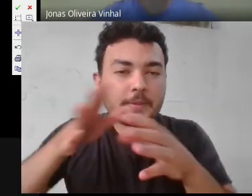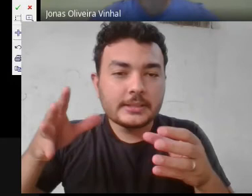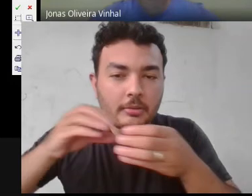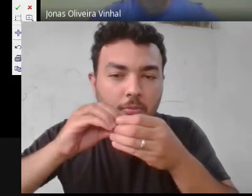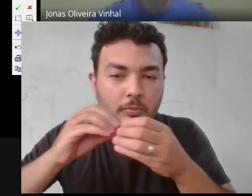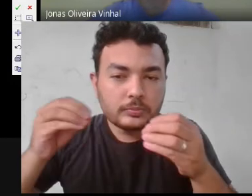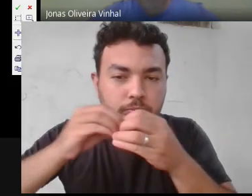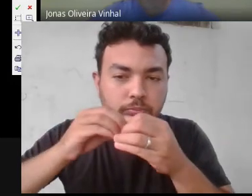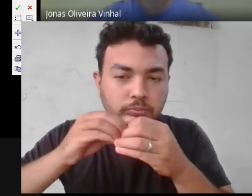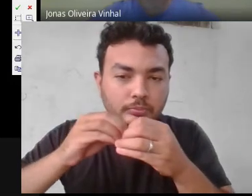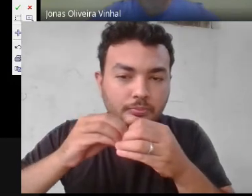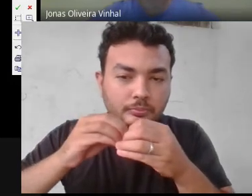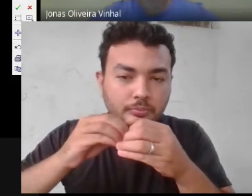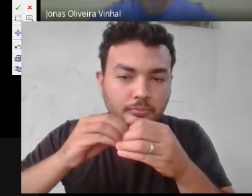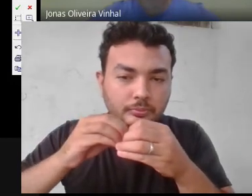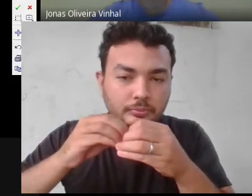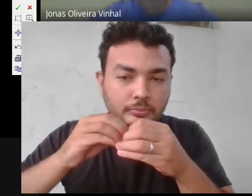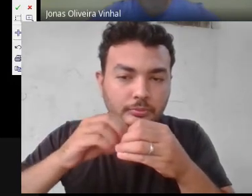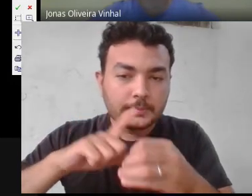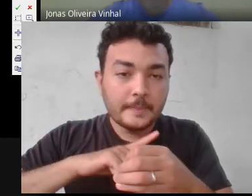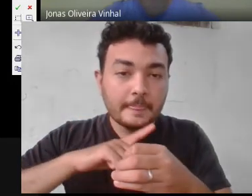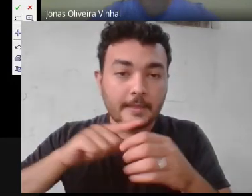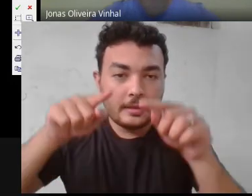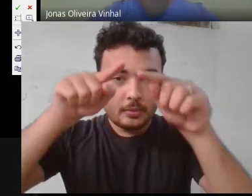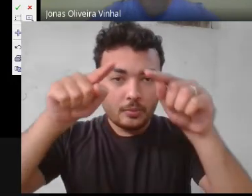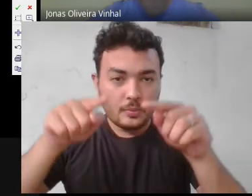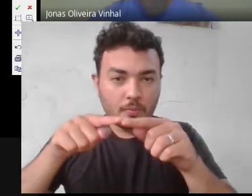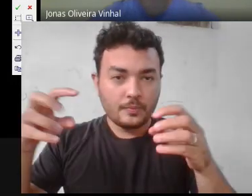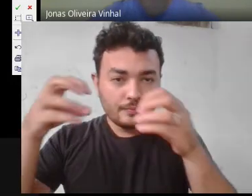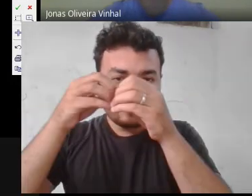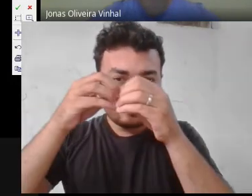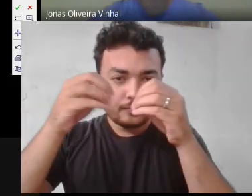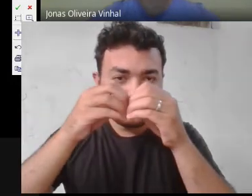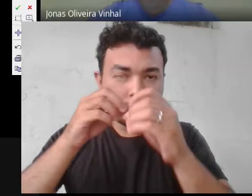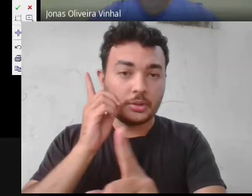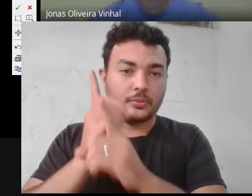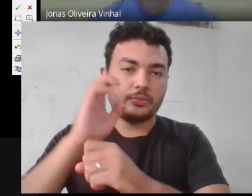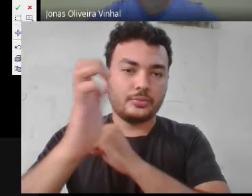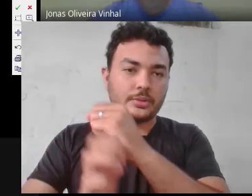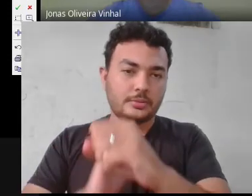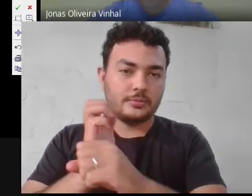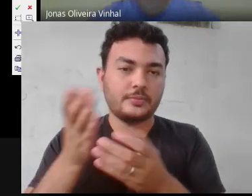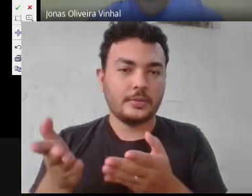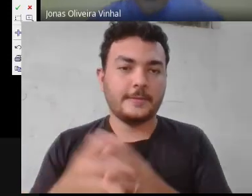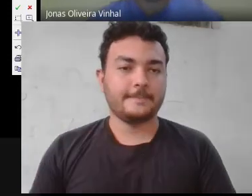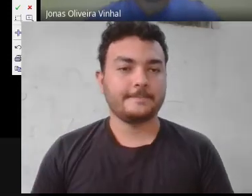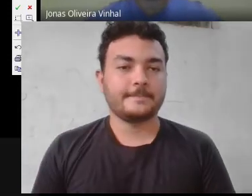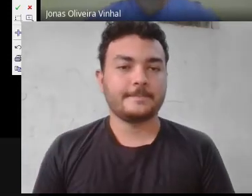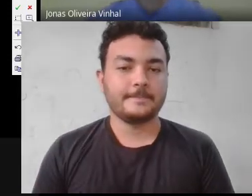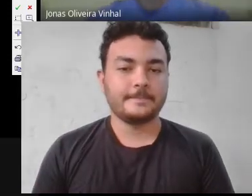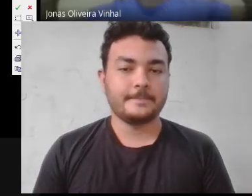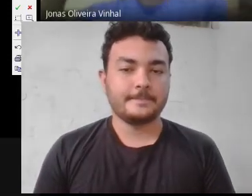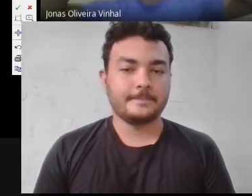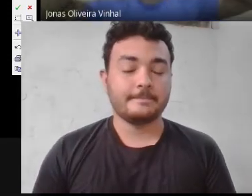ó, gerando essa parte na figura aqui, tá, de sobreposição dos orbitais,